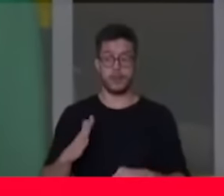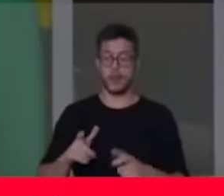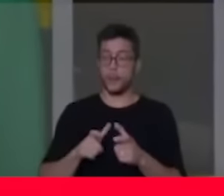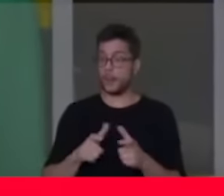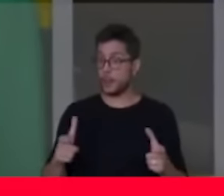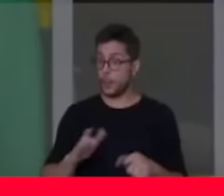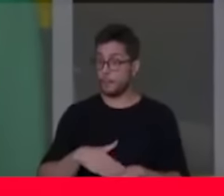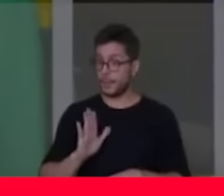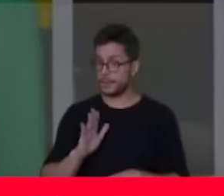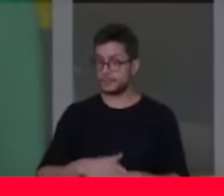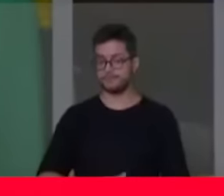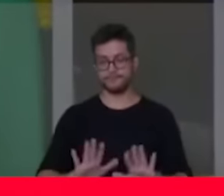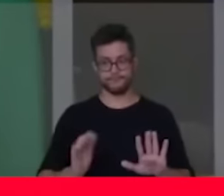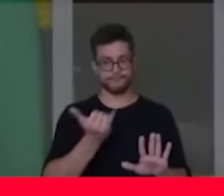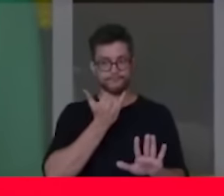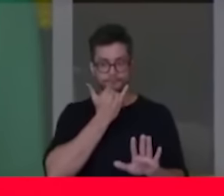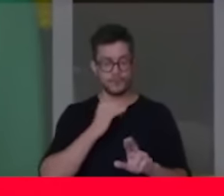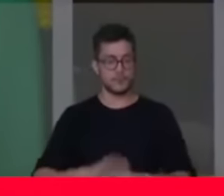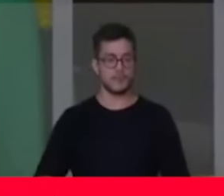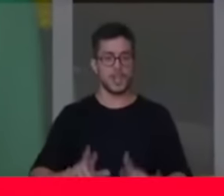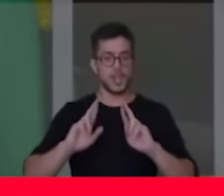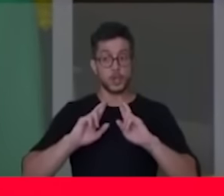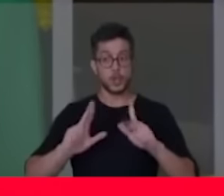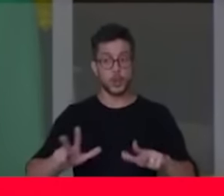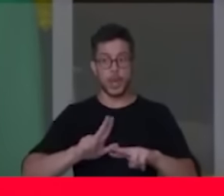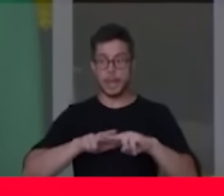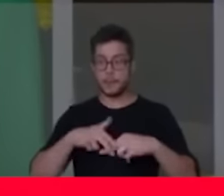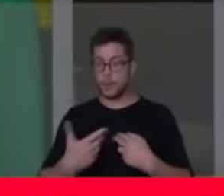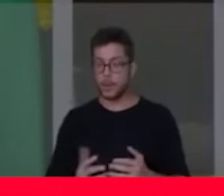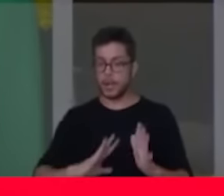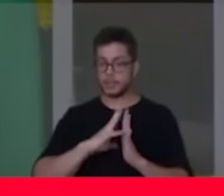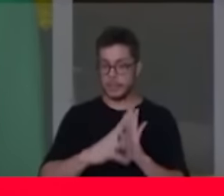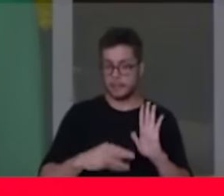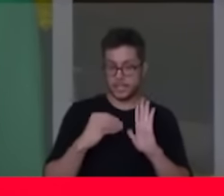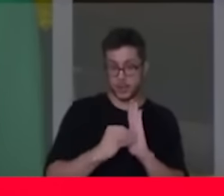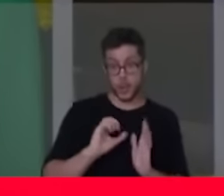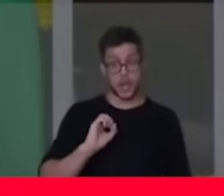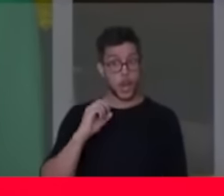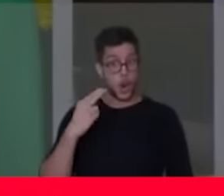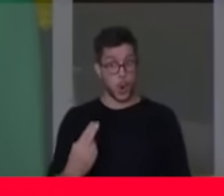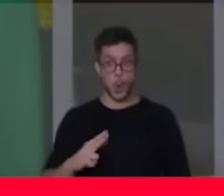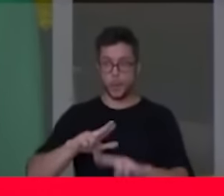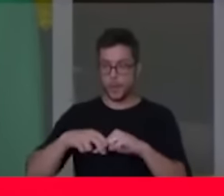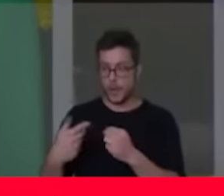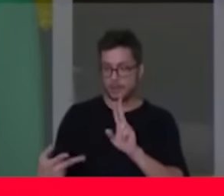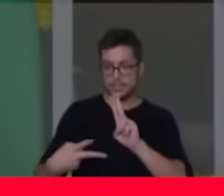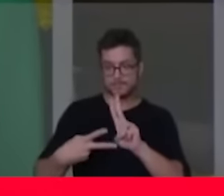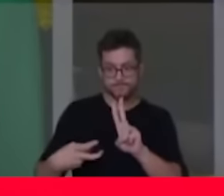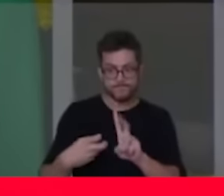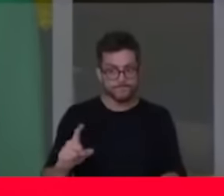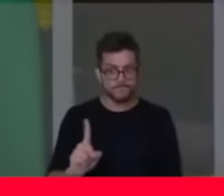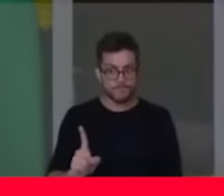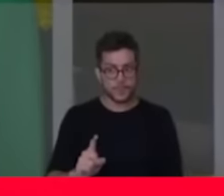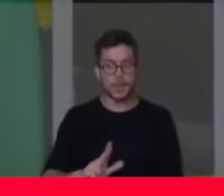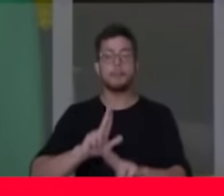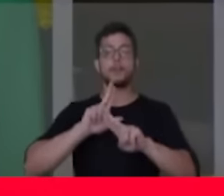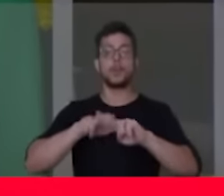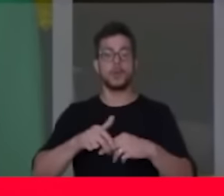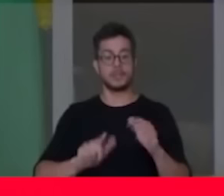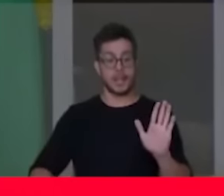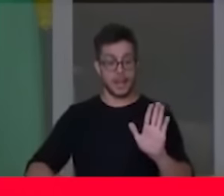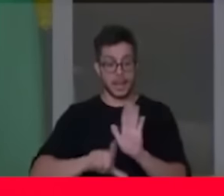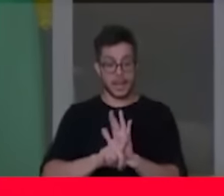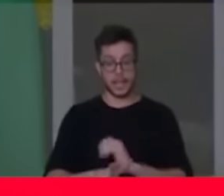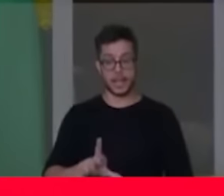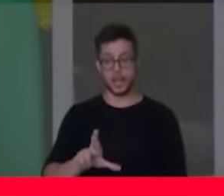pelos Yanomamis, sempre foi pela Rouanet. E aí, qual é o resultado de tudo isso? Eu vi até